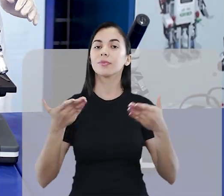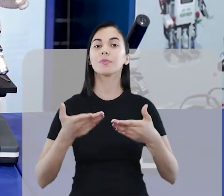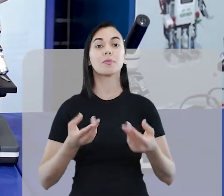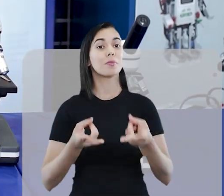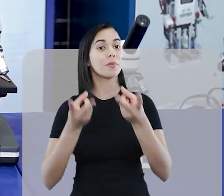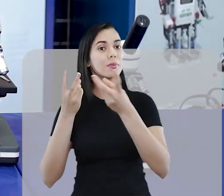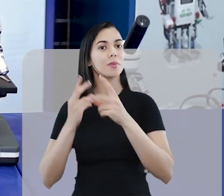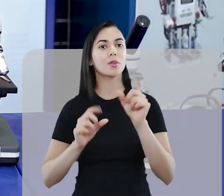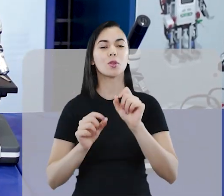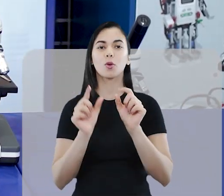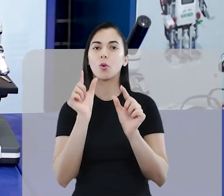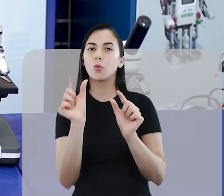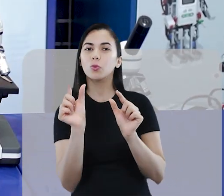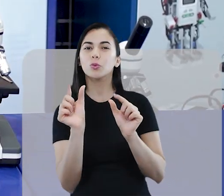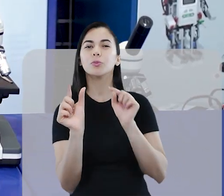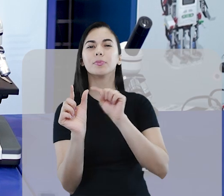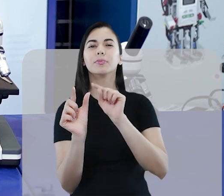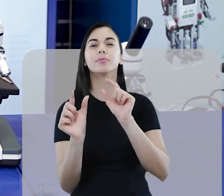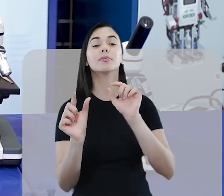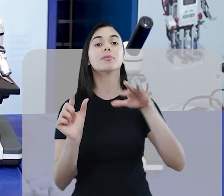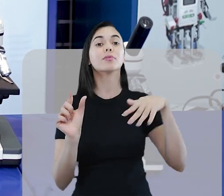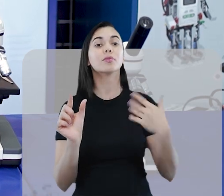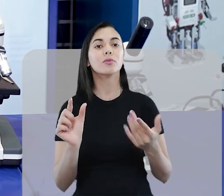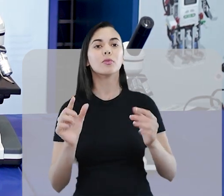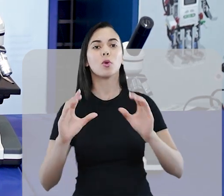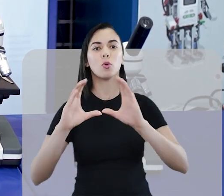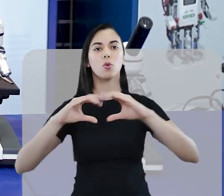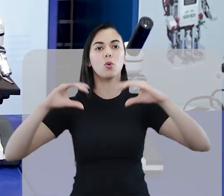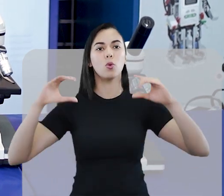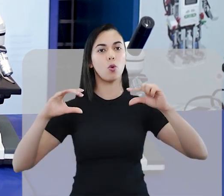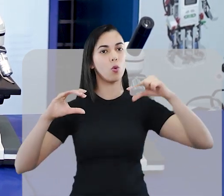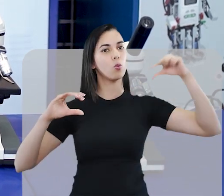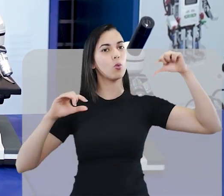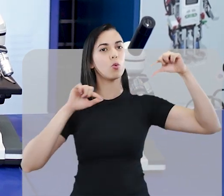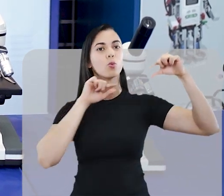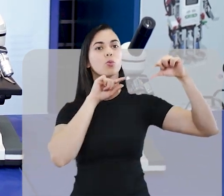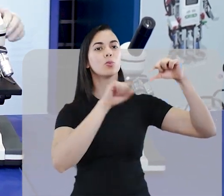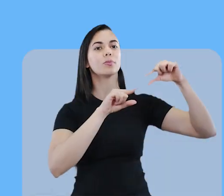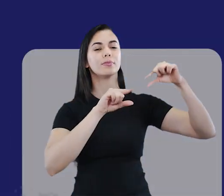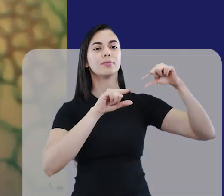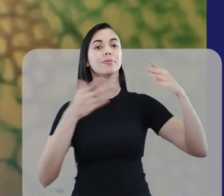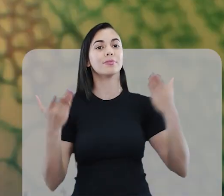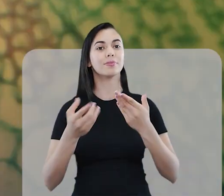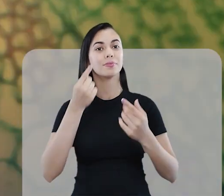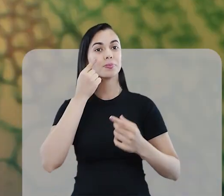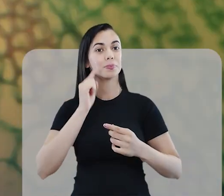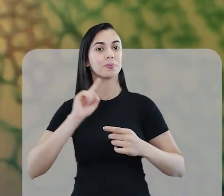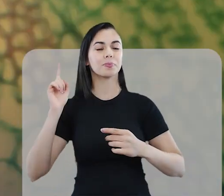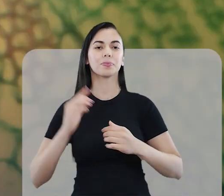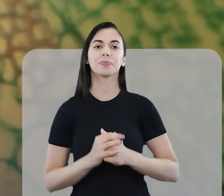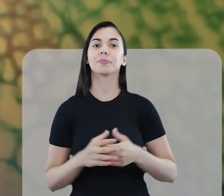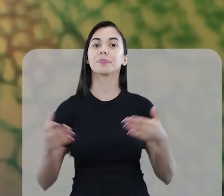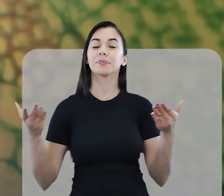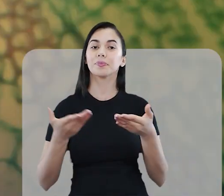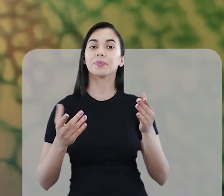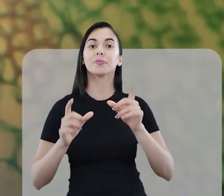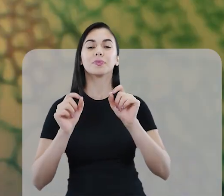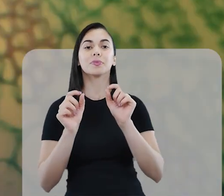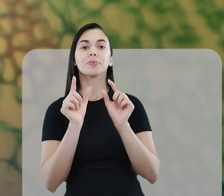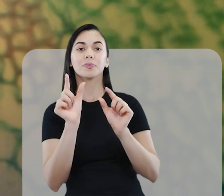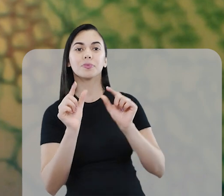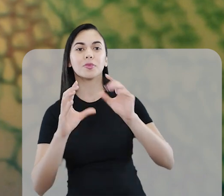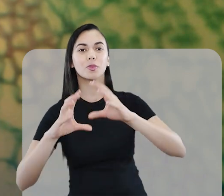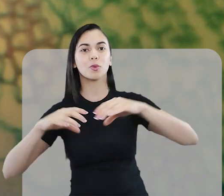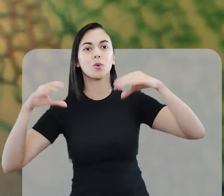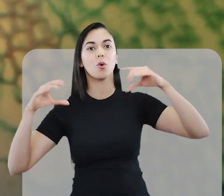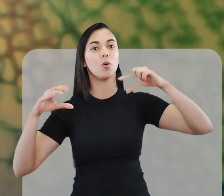mais uma lâmina. Caule de abóbora. Alunos, aqui nós temos agora a lâmina